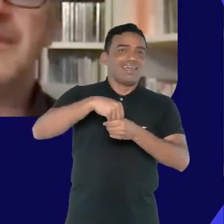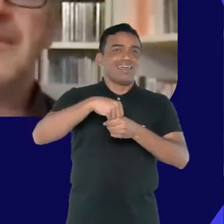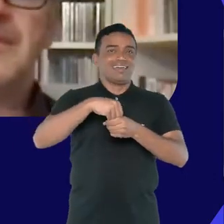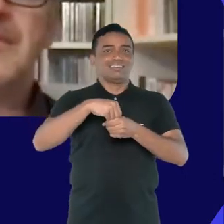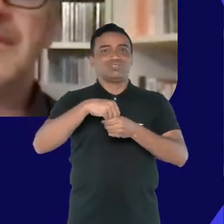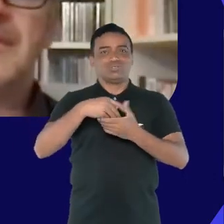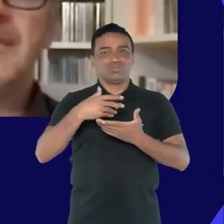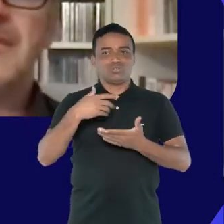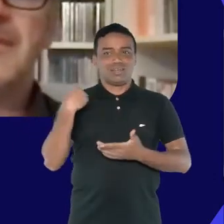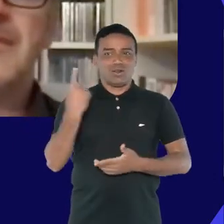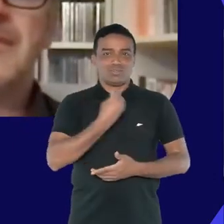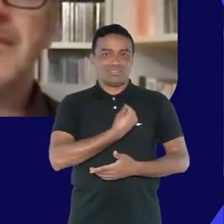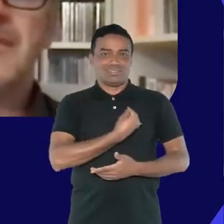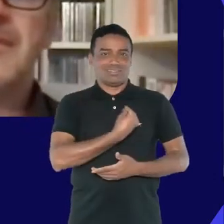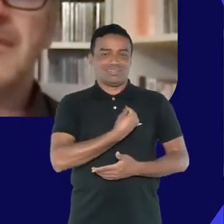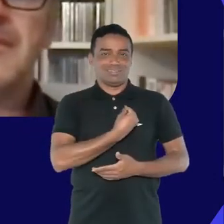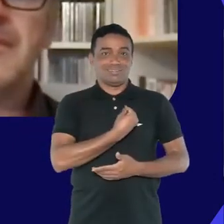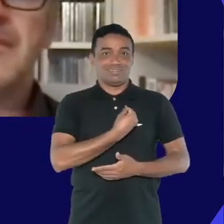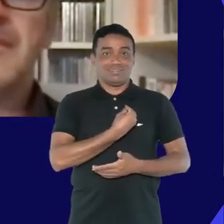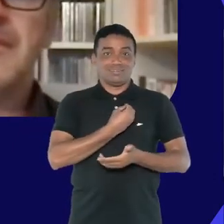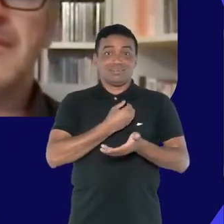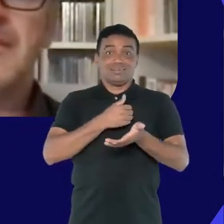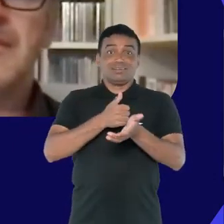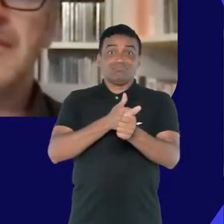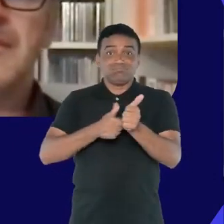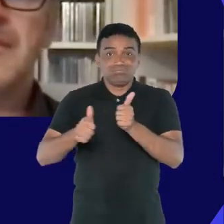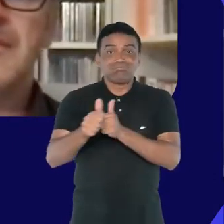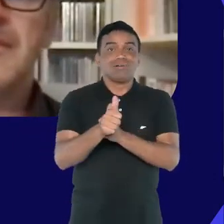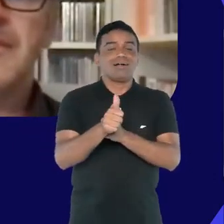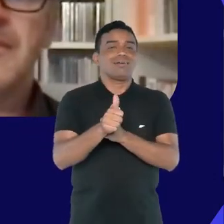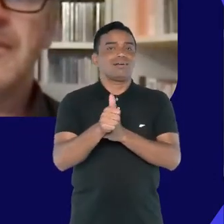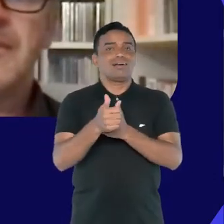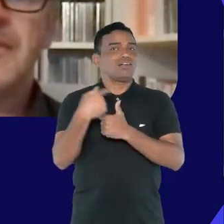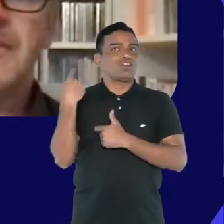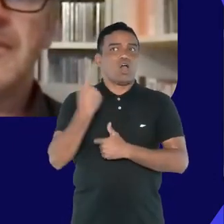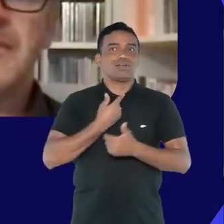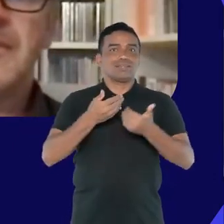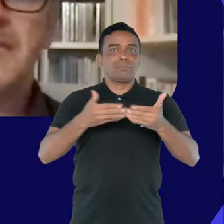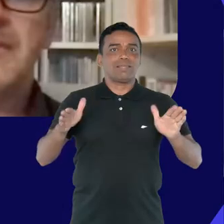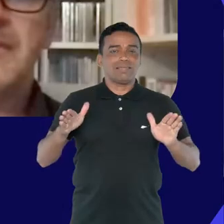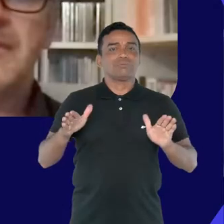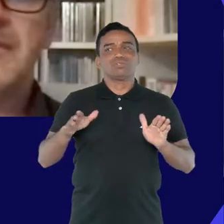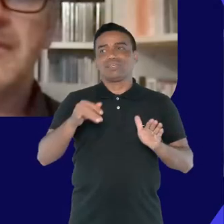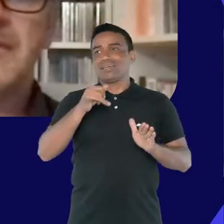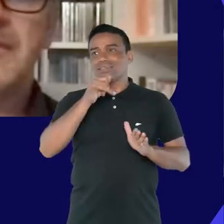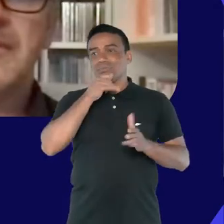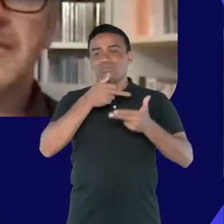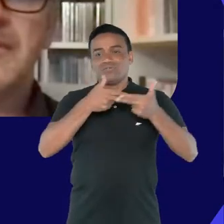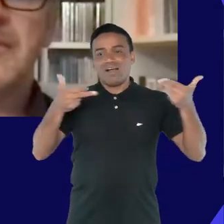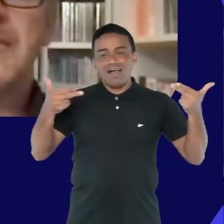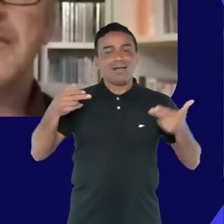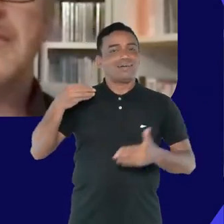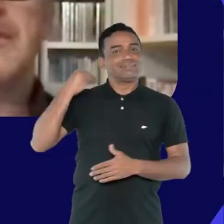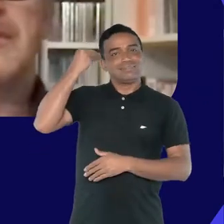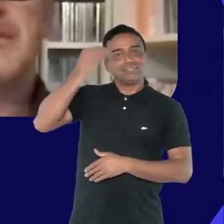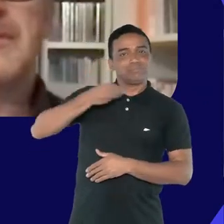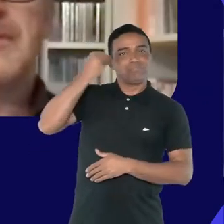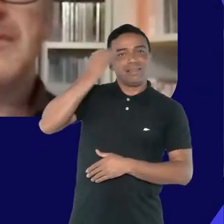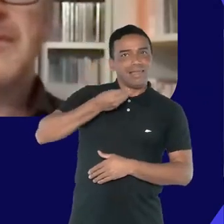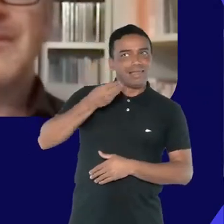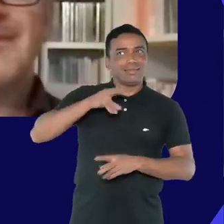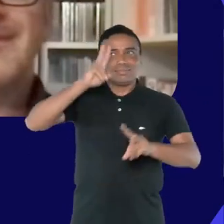nosso protagonismo, nós abrimos uma outra caixa de experiências e de possibilidades